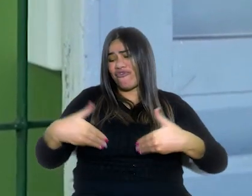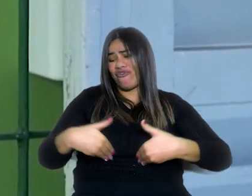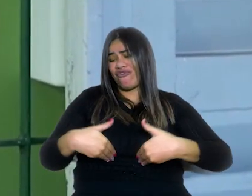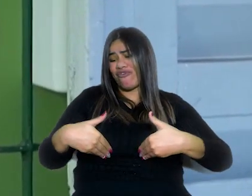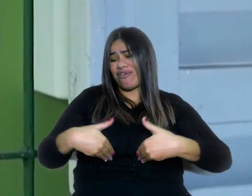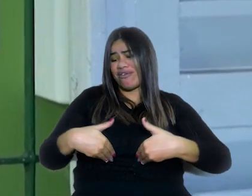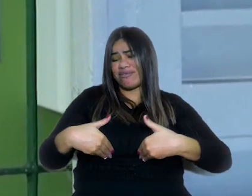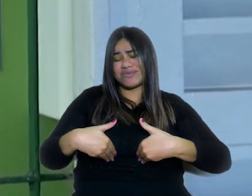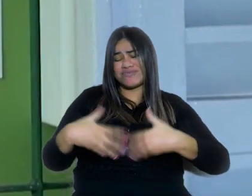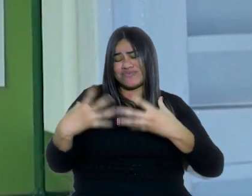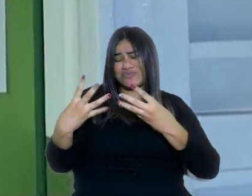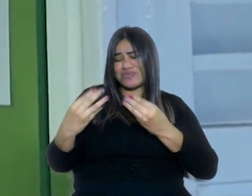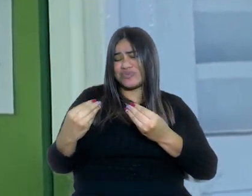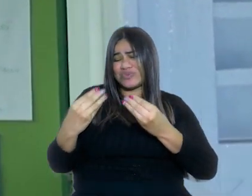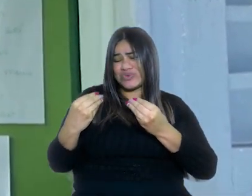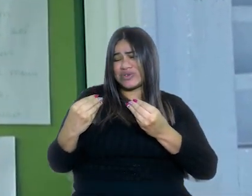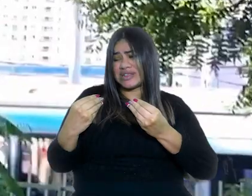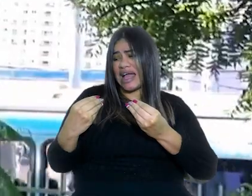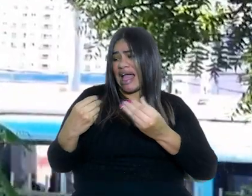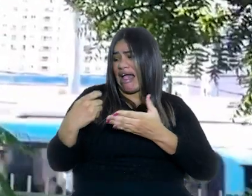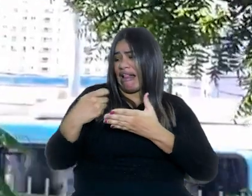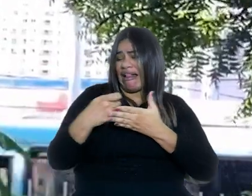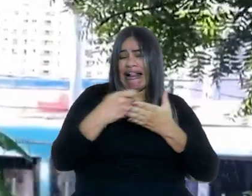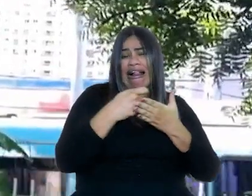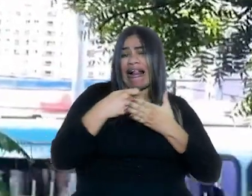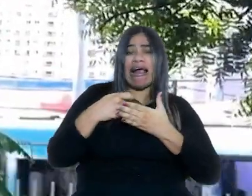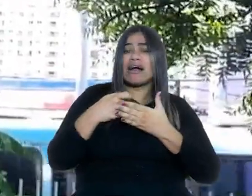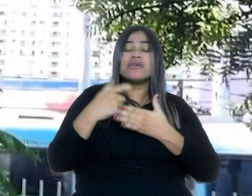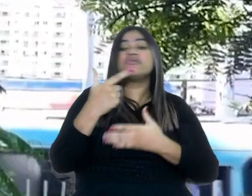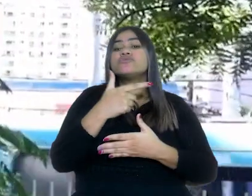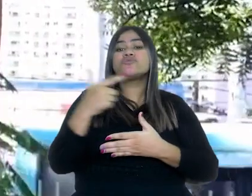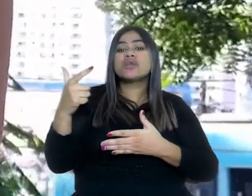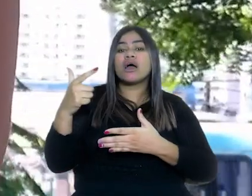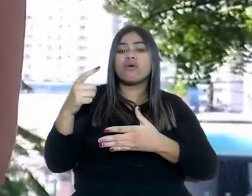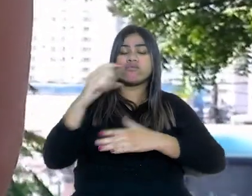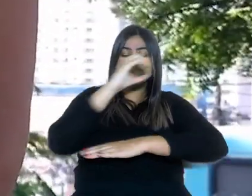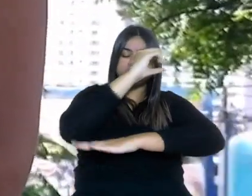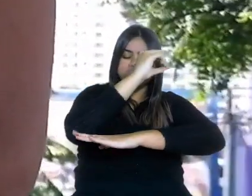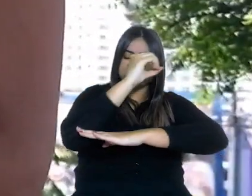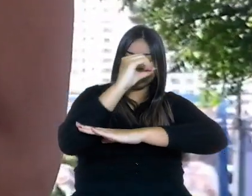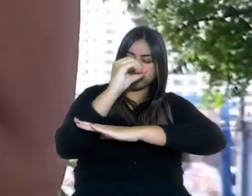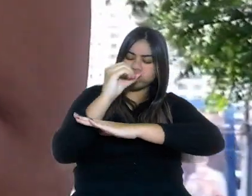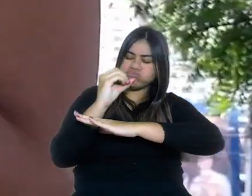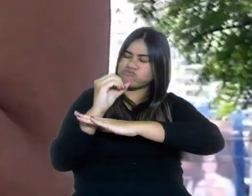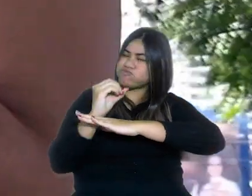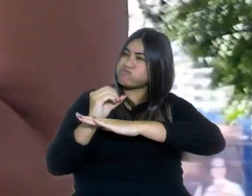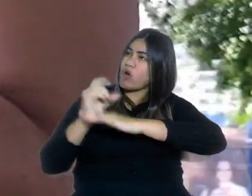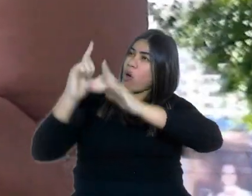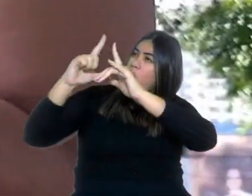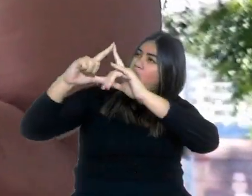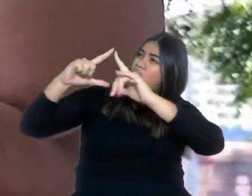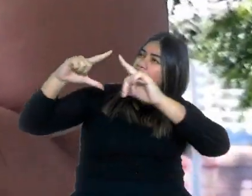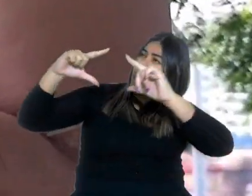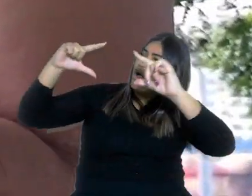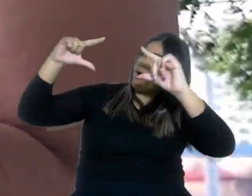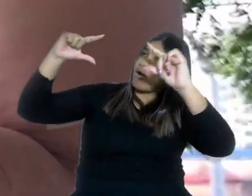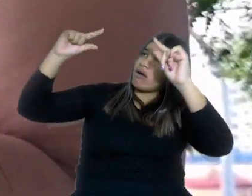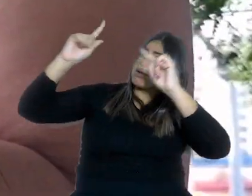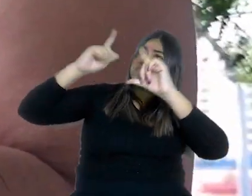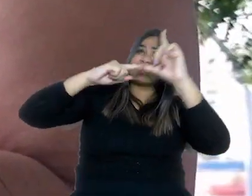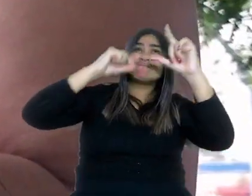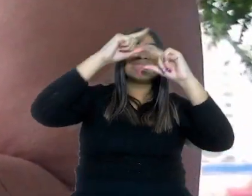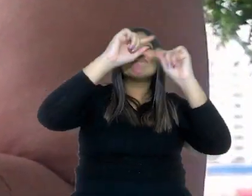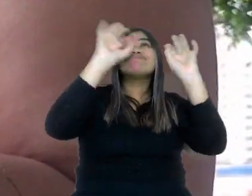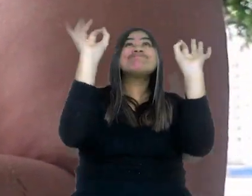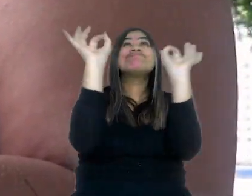com fome. Quando eles passam muita fome, eles não são exigentes no paladar. Surgiu a noite. As estrelas